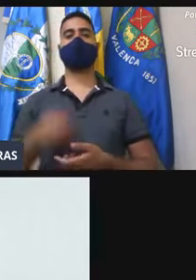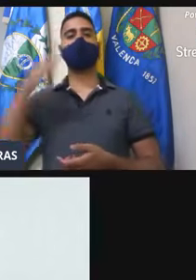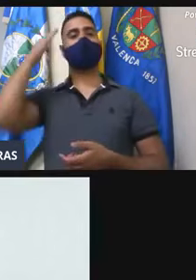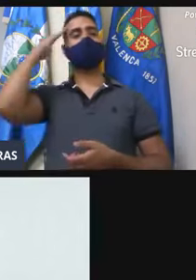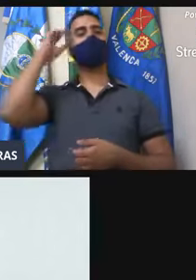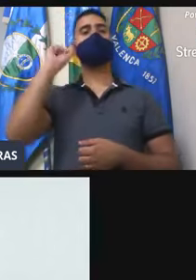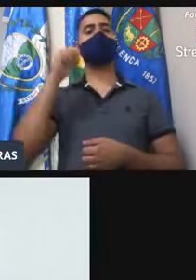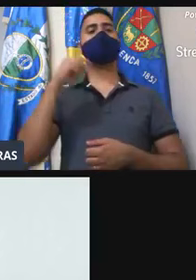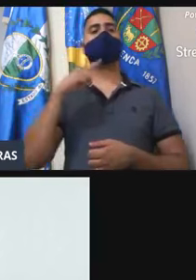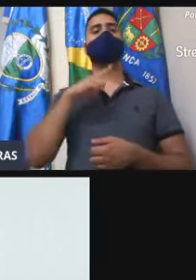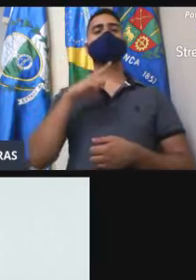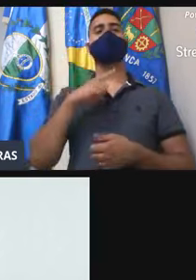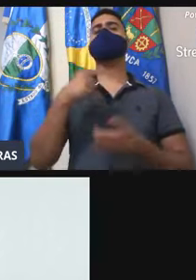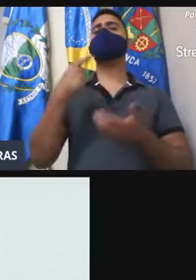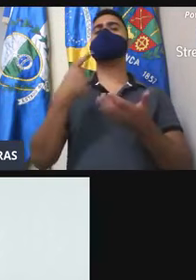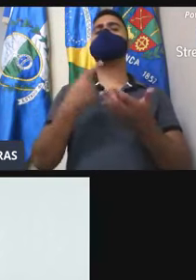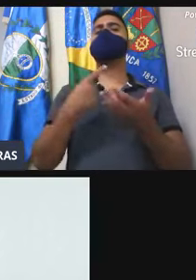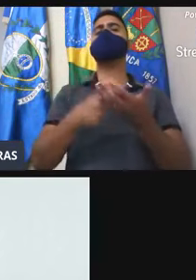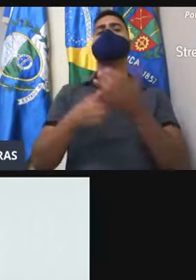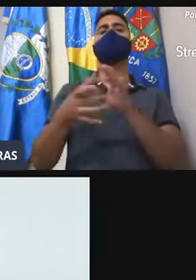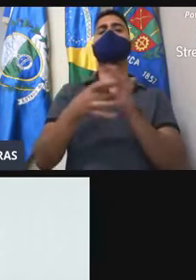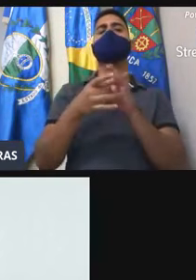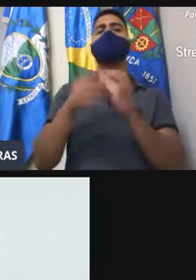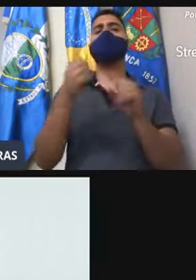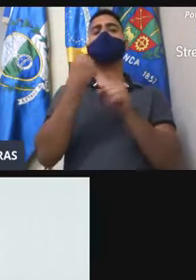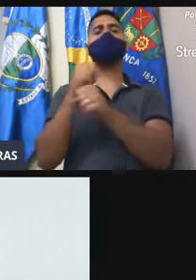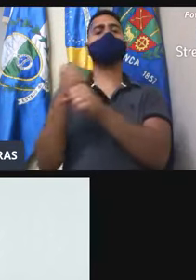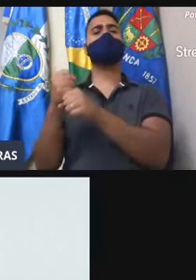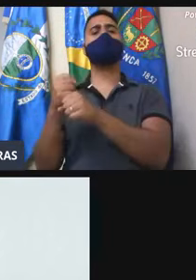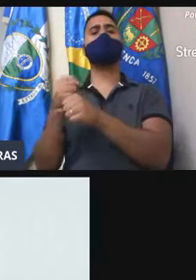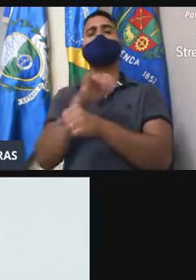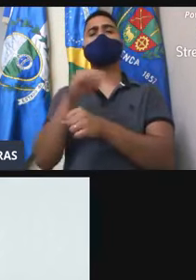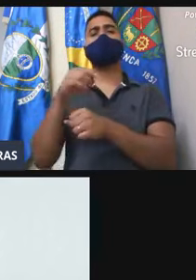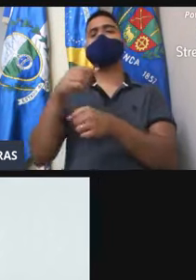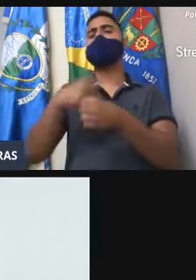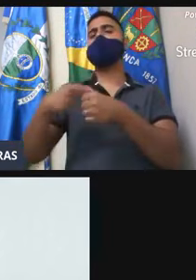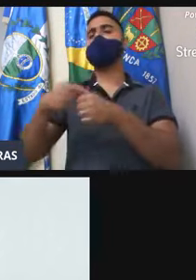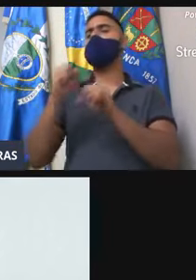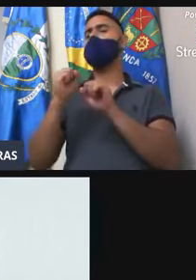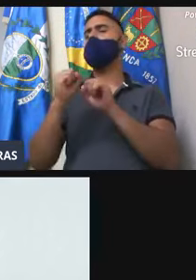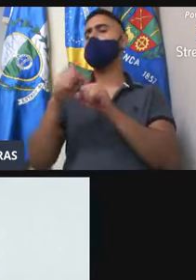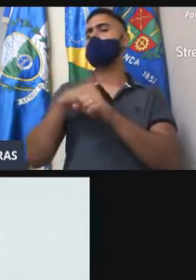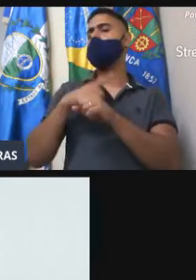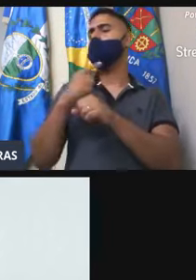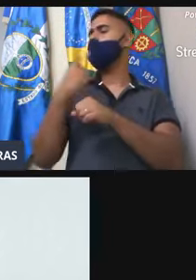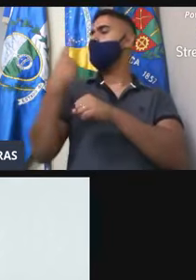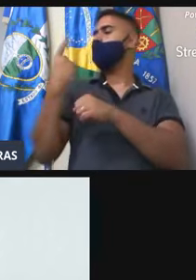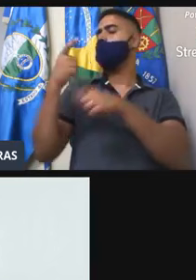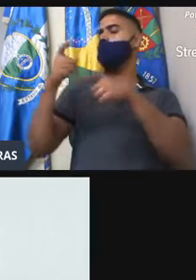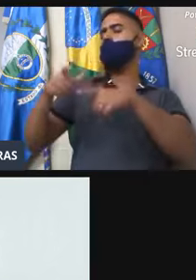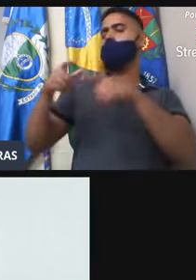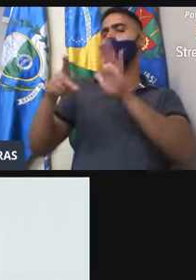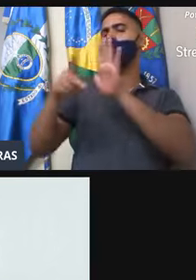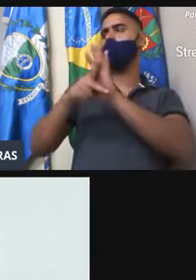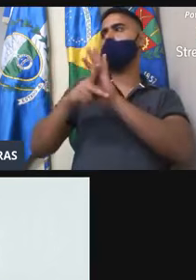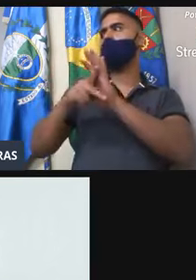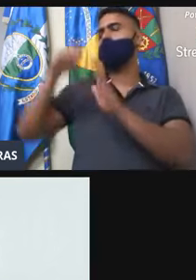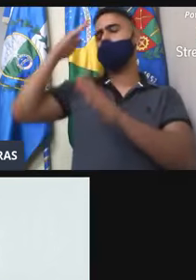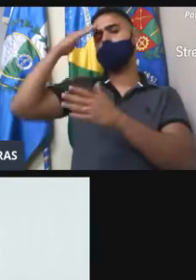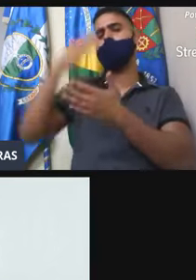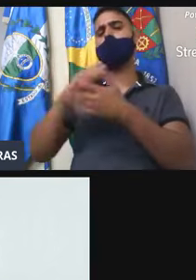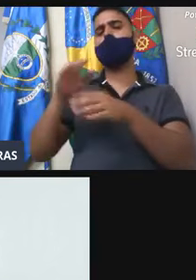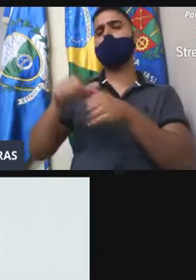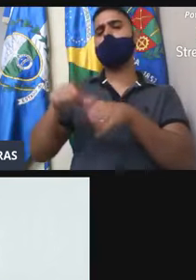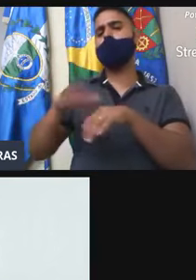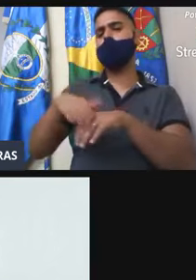lá em lixão não, desse aterro sanitário lá em Vassouras, se na nossa cidade pudesse ter um, eu acredito que a nossa cidade ainda ia ficar mais